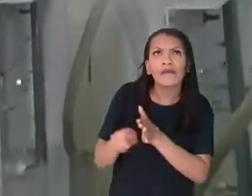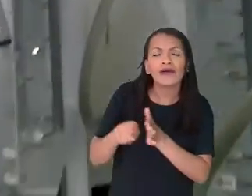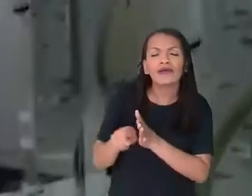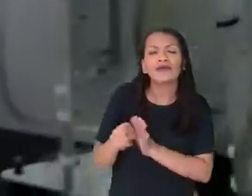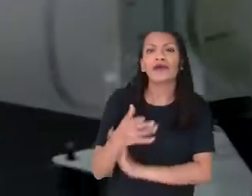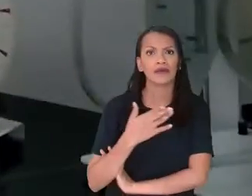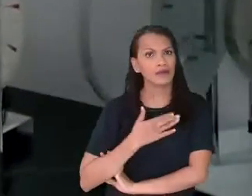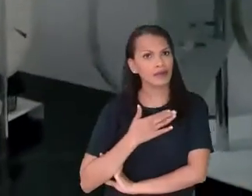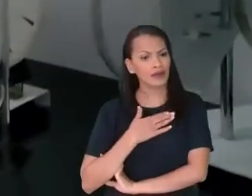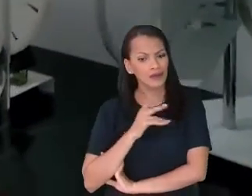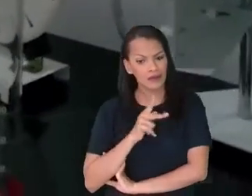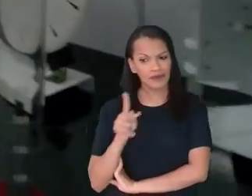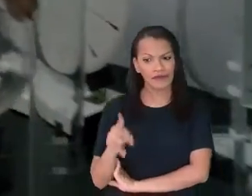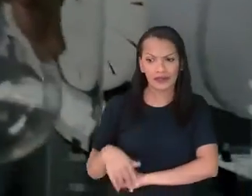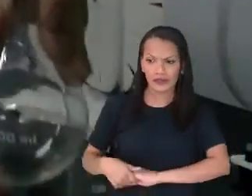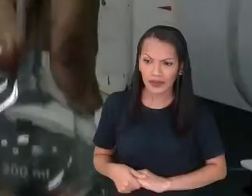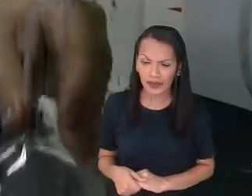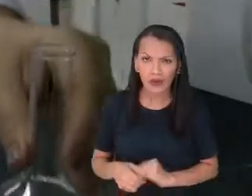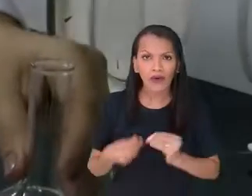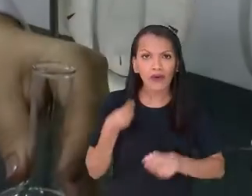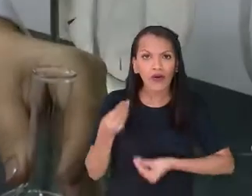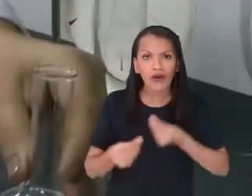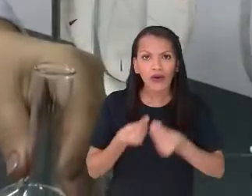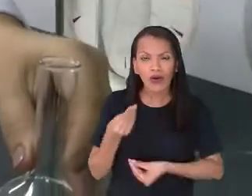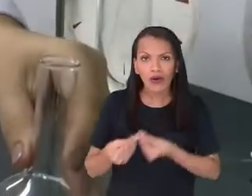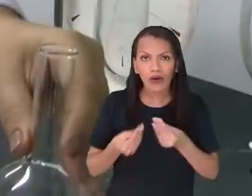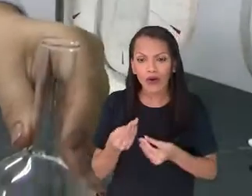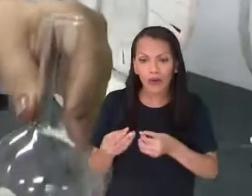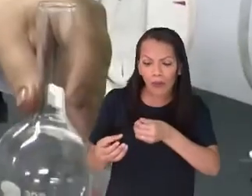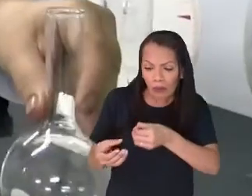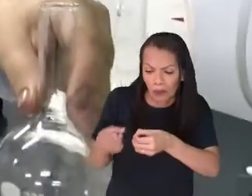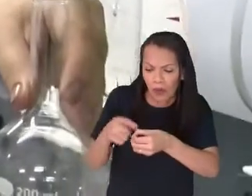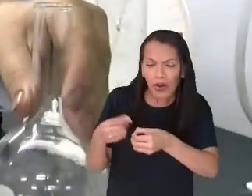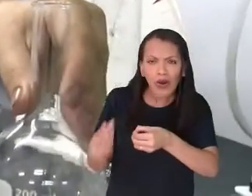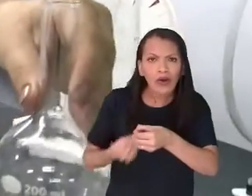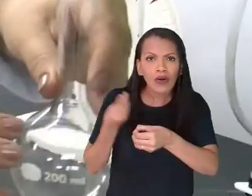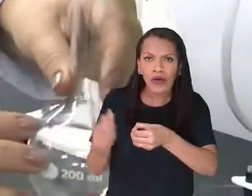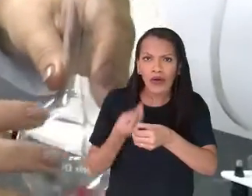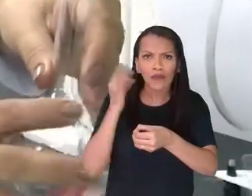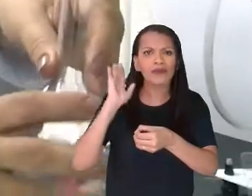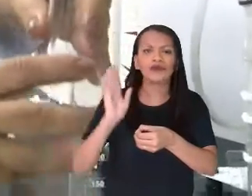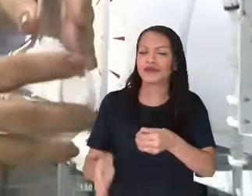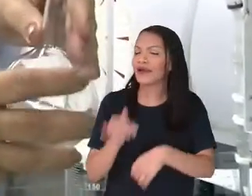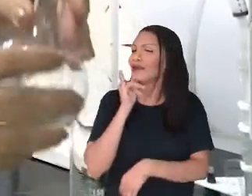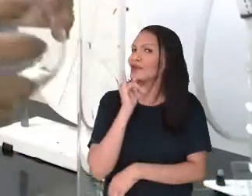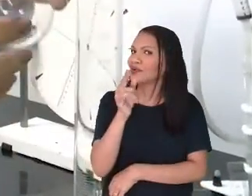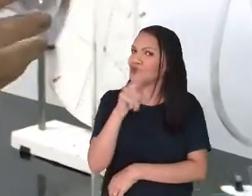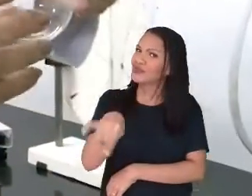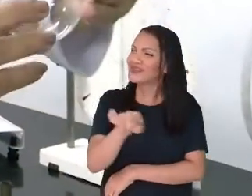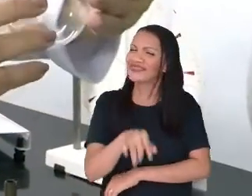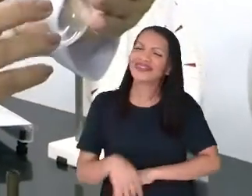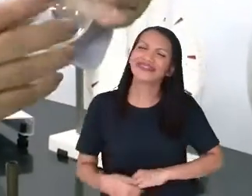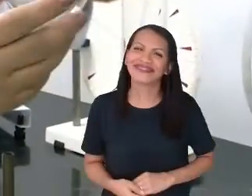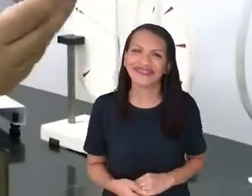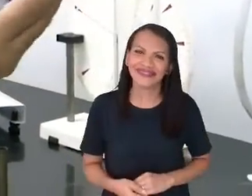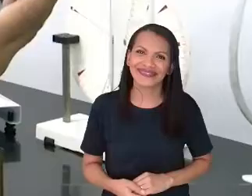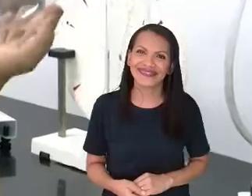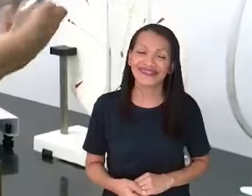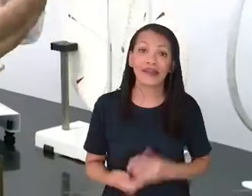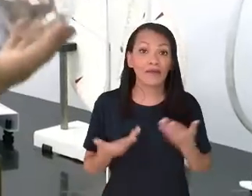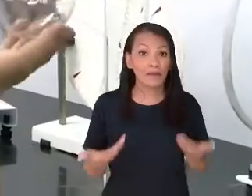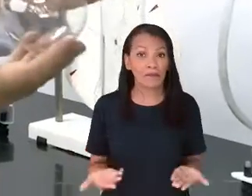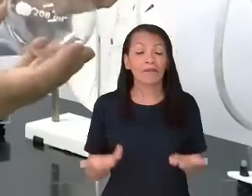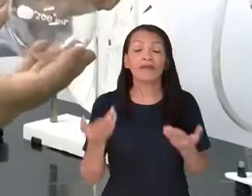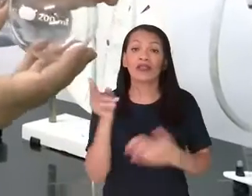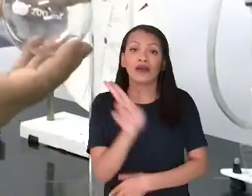assim, professora, como é que a senhora vai apoiar isso aí? Aí eu já digo a vocês, para